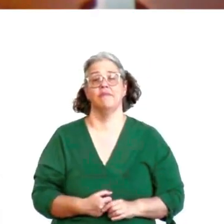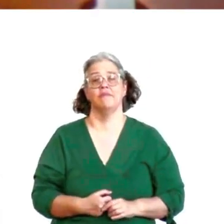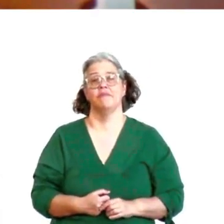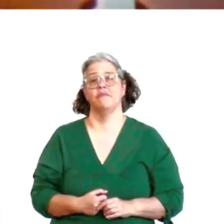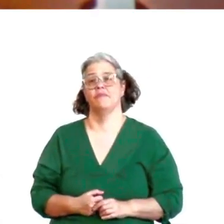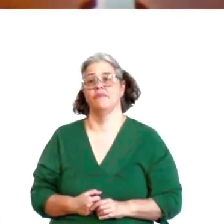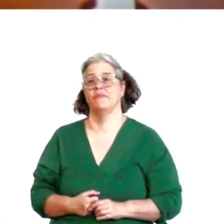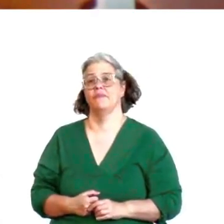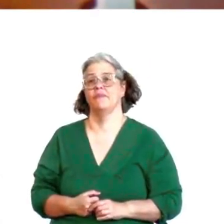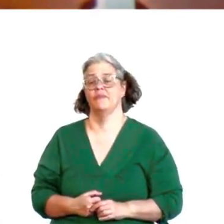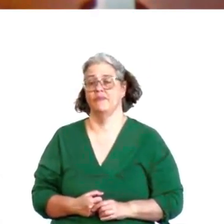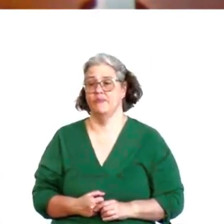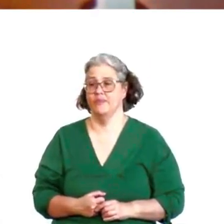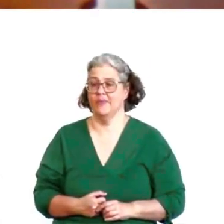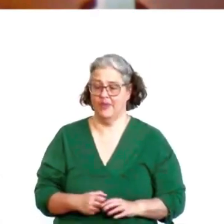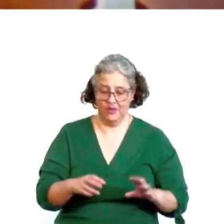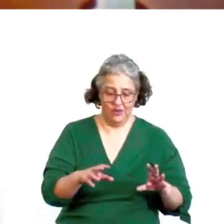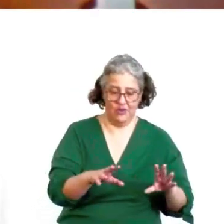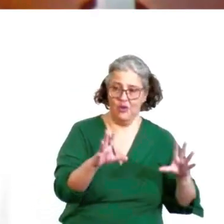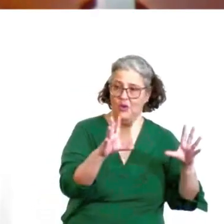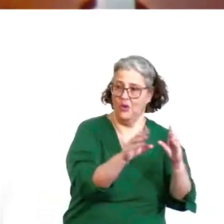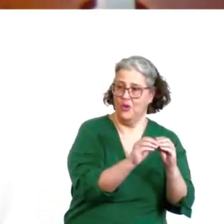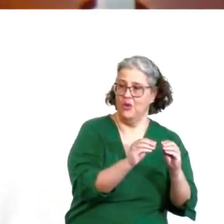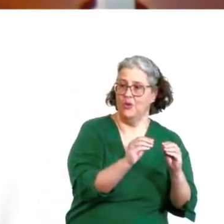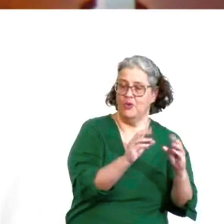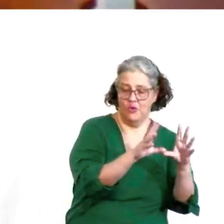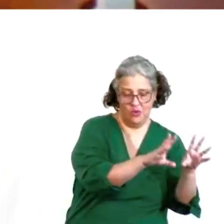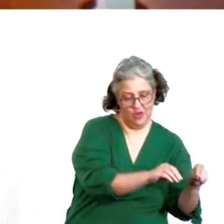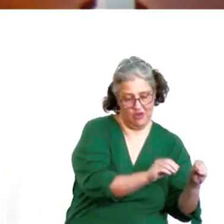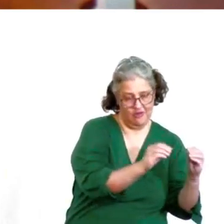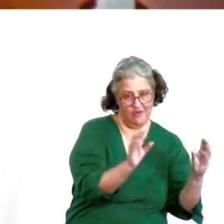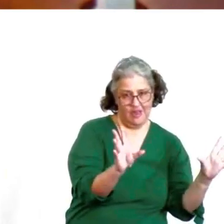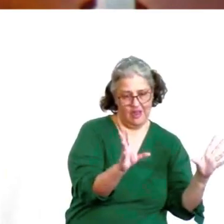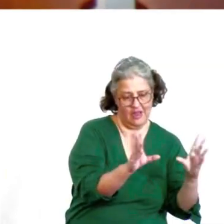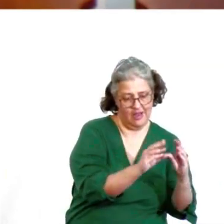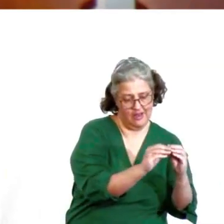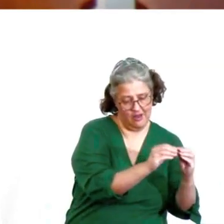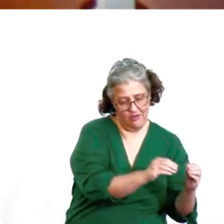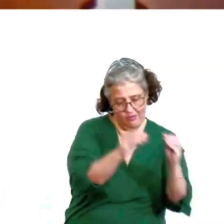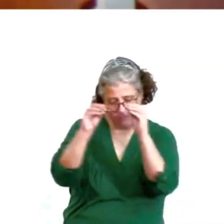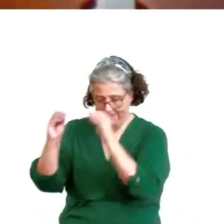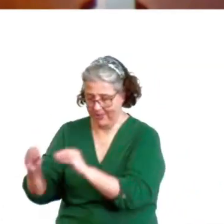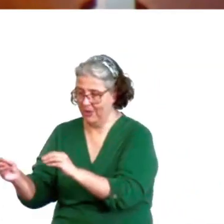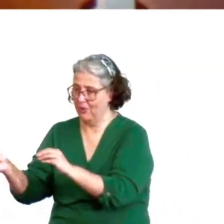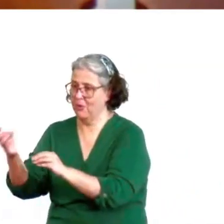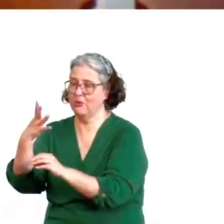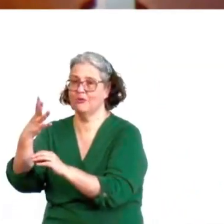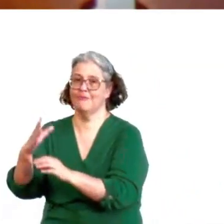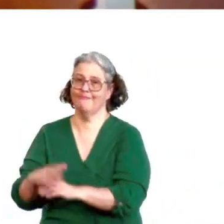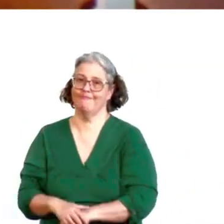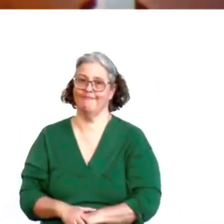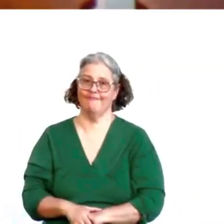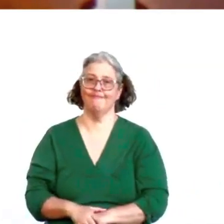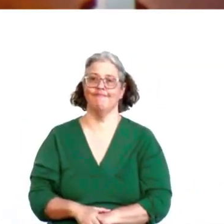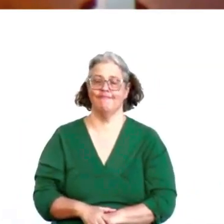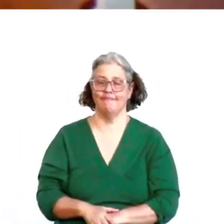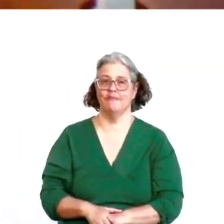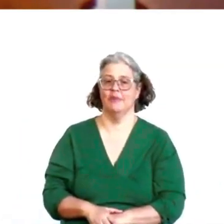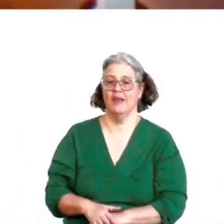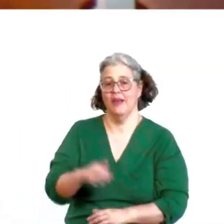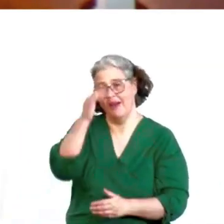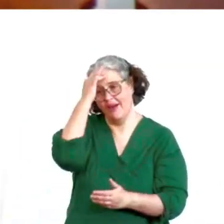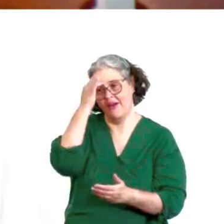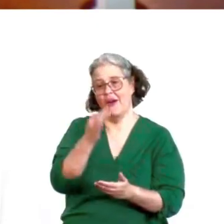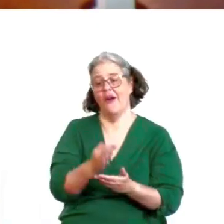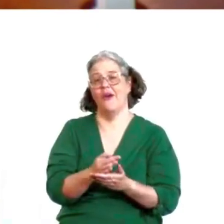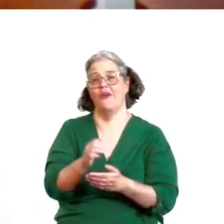Nos tirando das trevas, nos levando para luz. Uma fé que Abraão